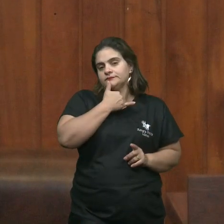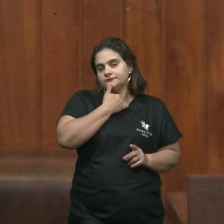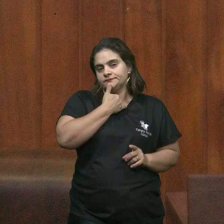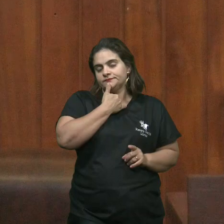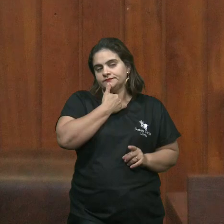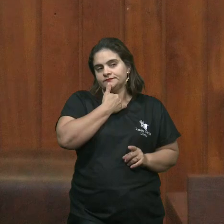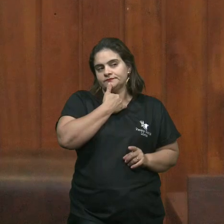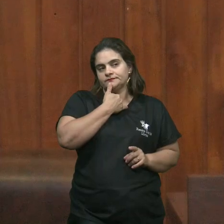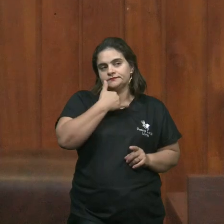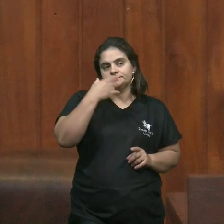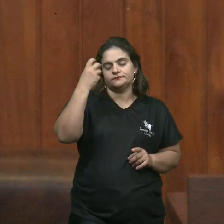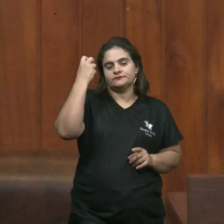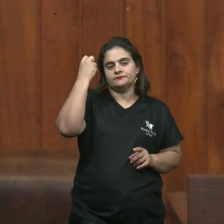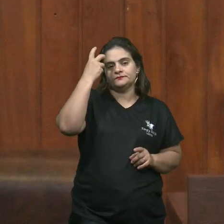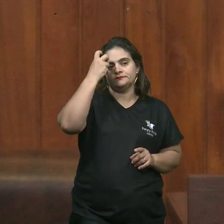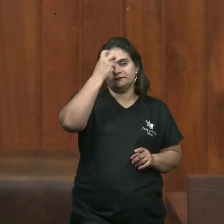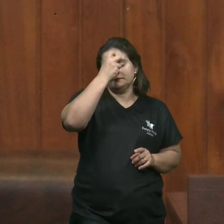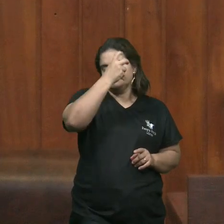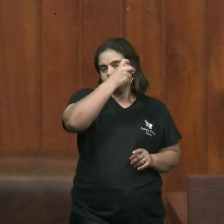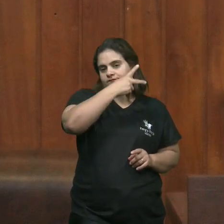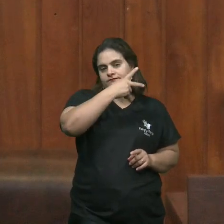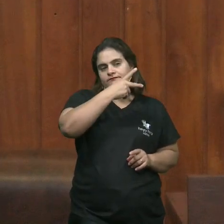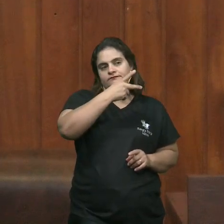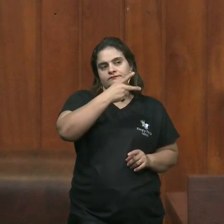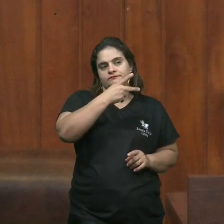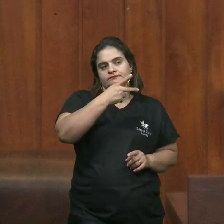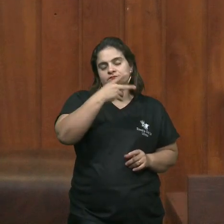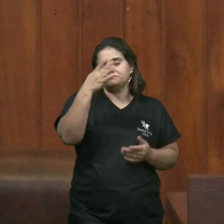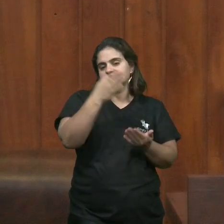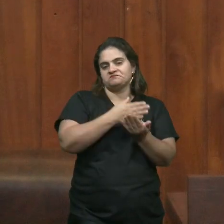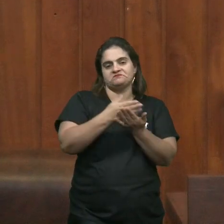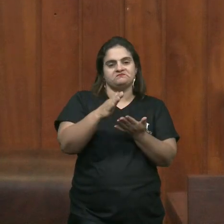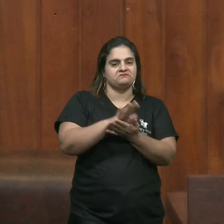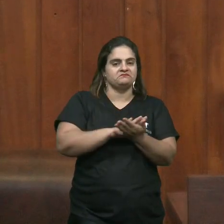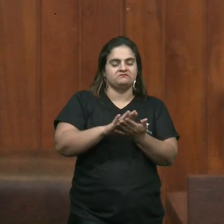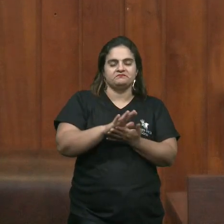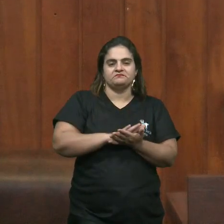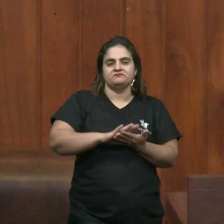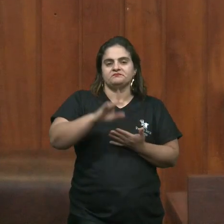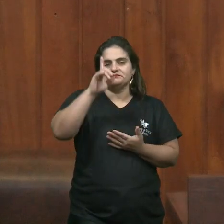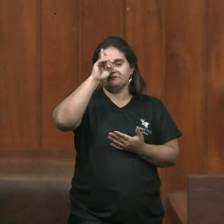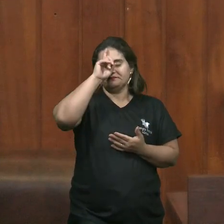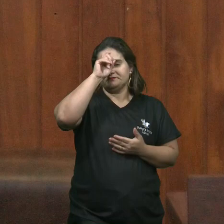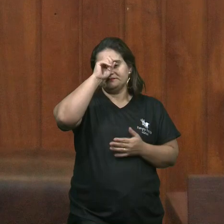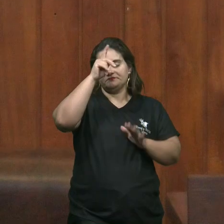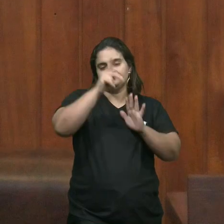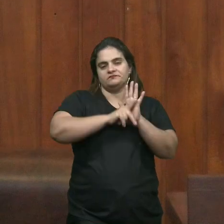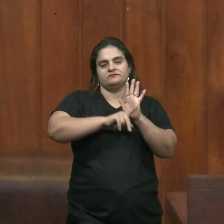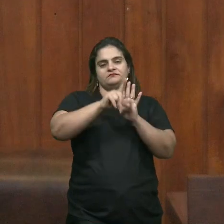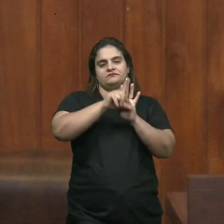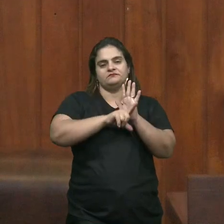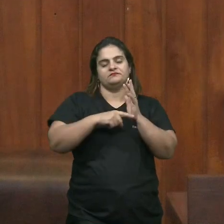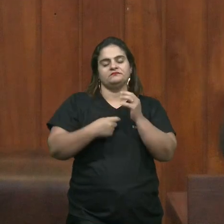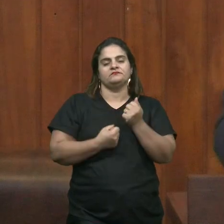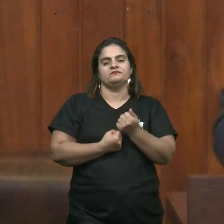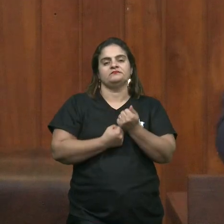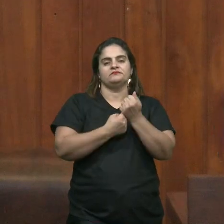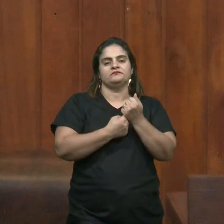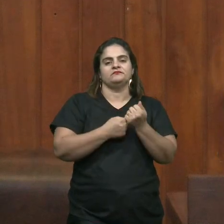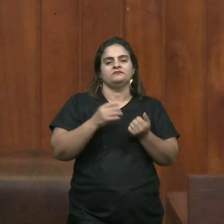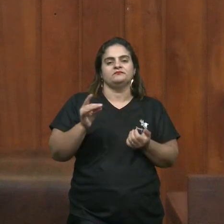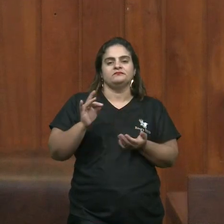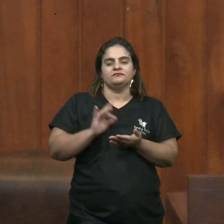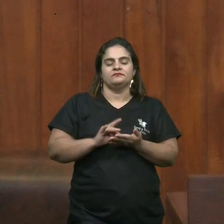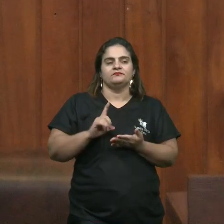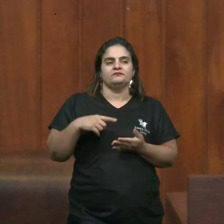nosso prefeito não colocou em prática esse projeto que eu acredito que ia ajudar muito, muito,